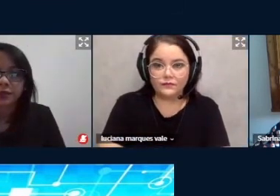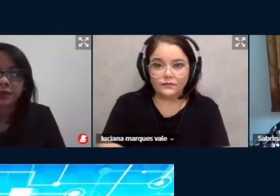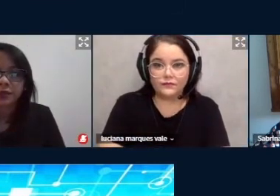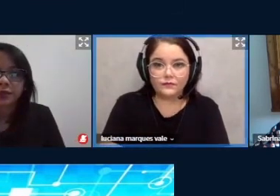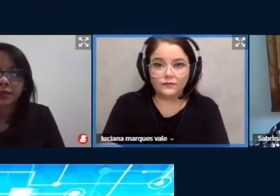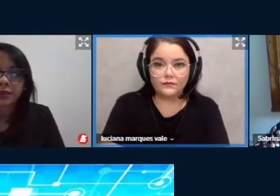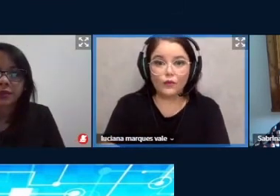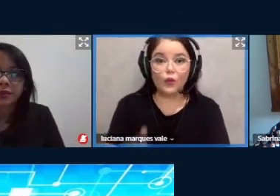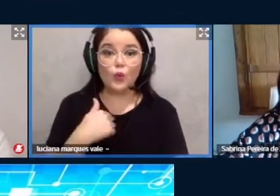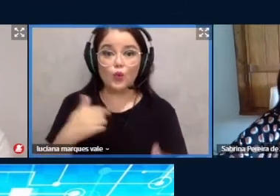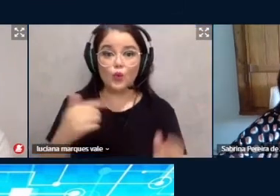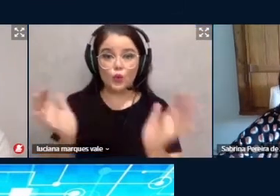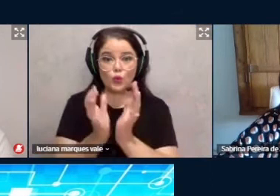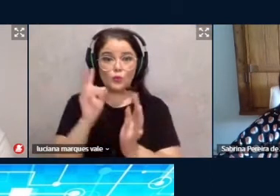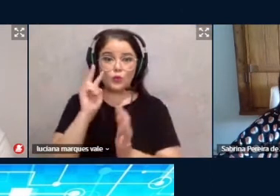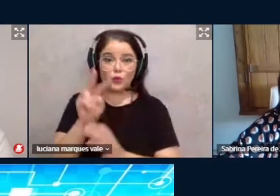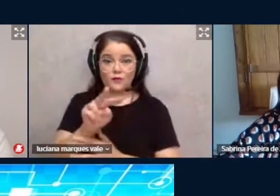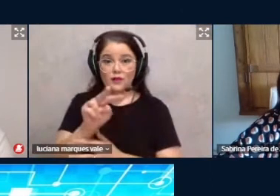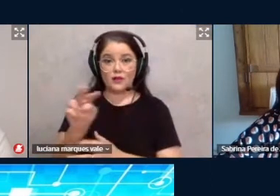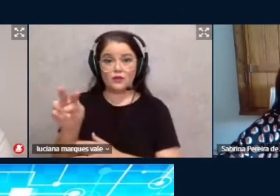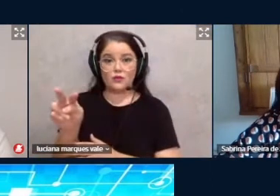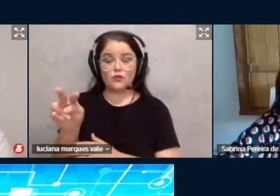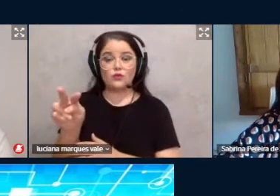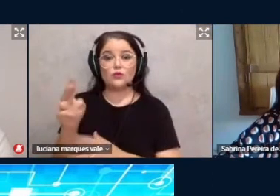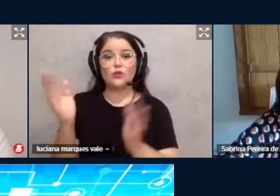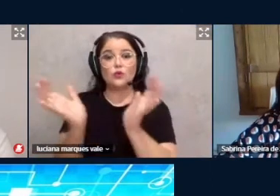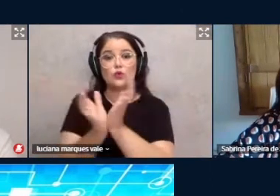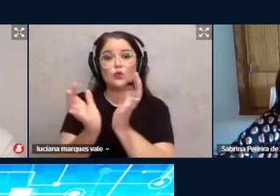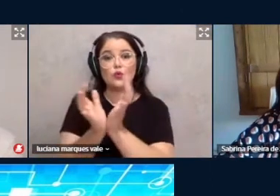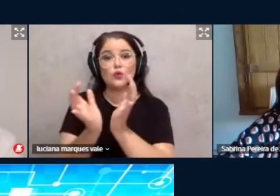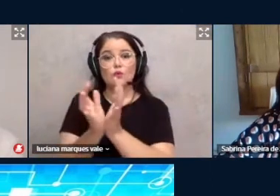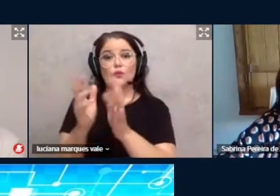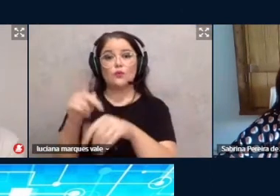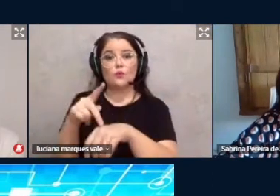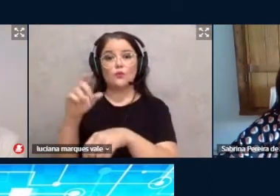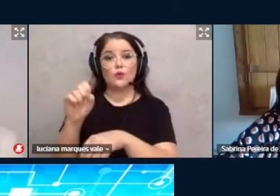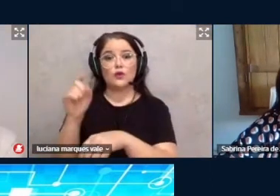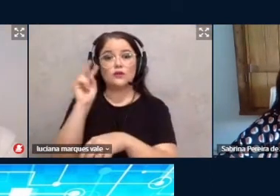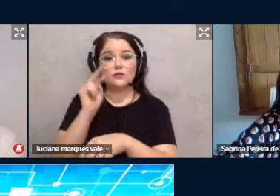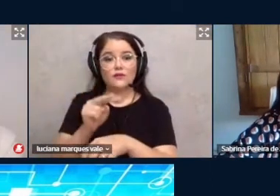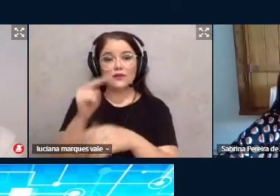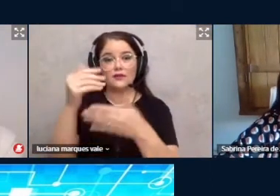Meu grupo, eu tô vendo ali, ó. É meu grupo ali da pós, quer ver?